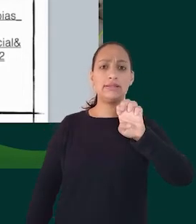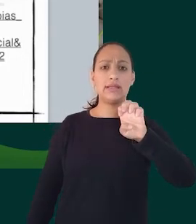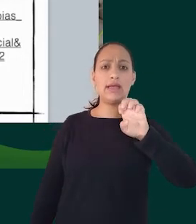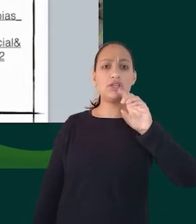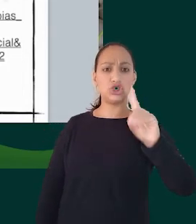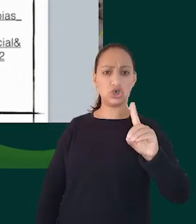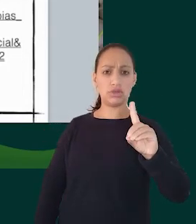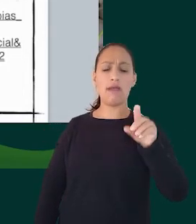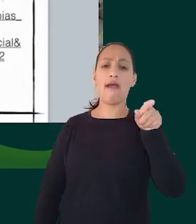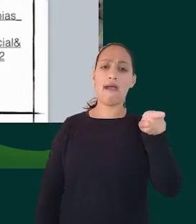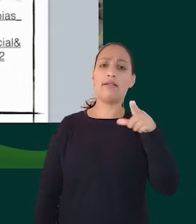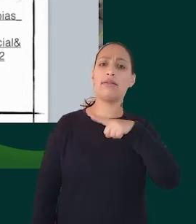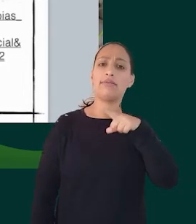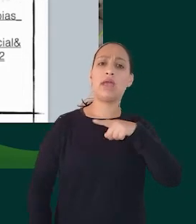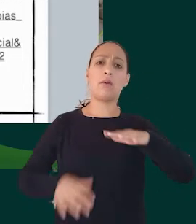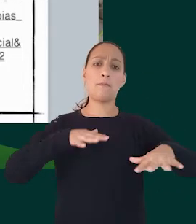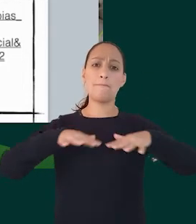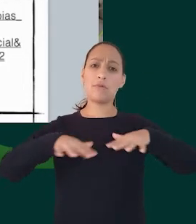todo um movimento